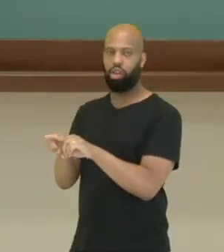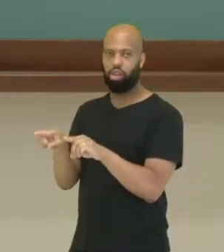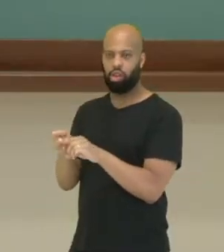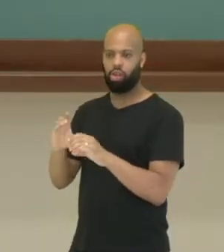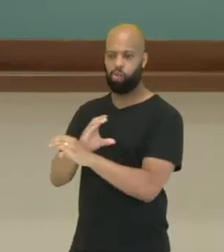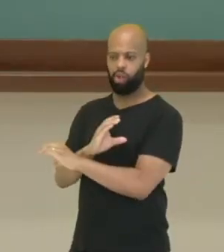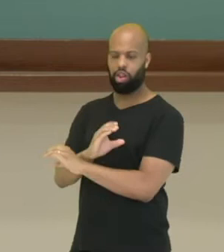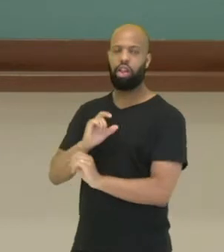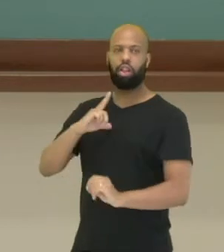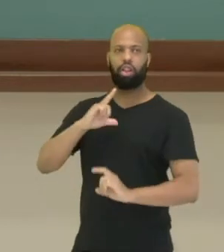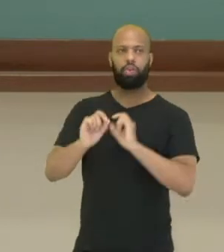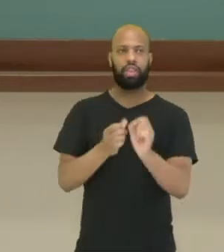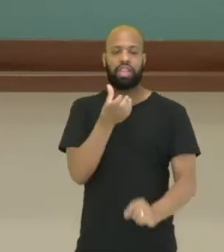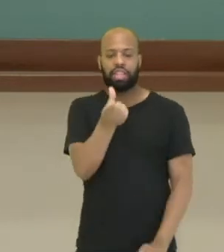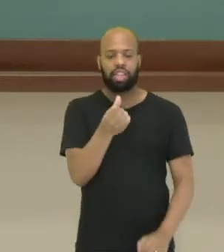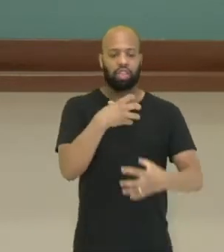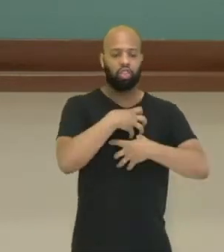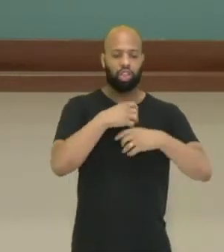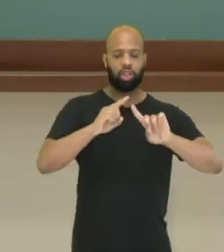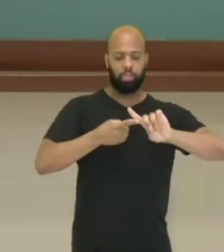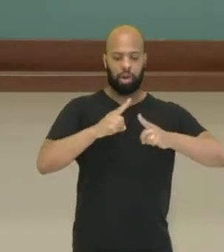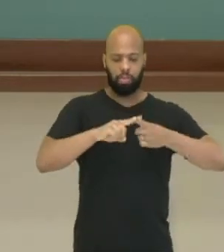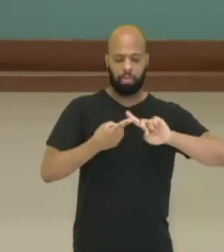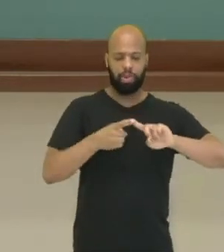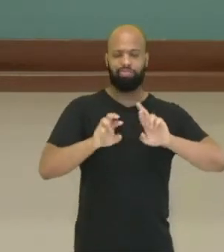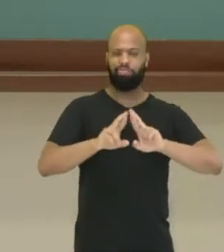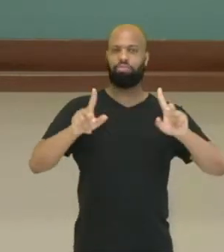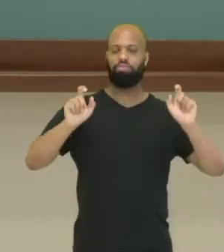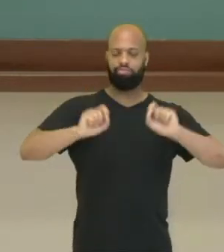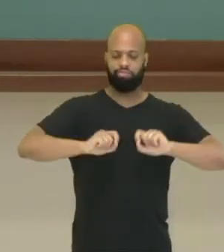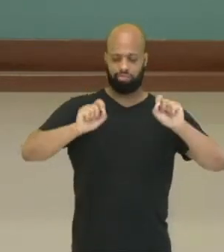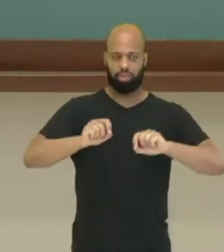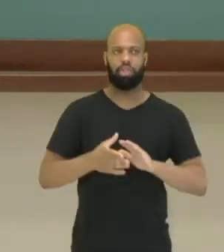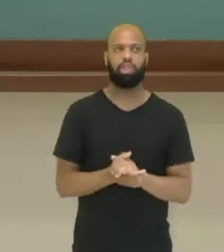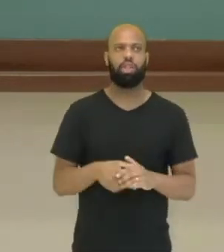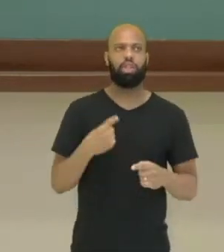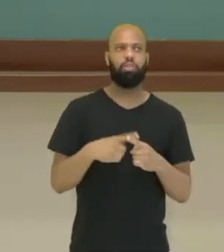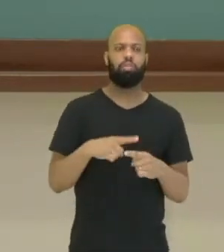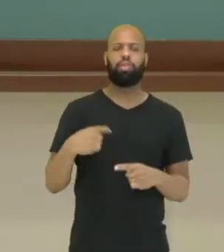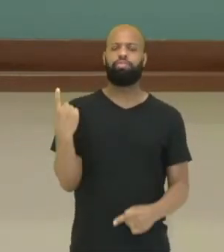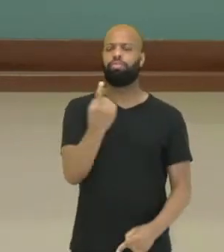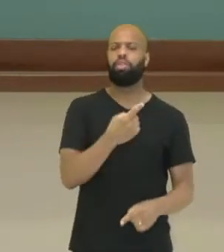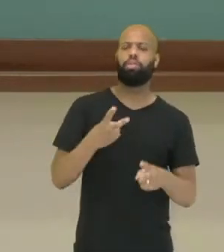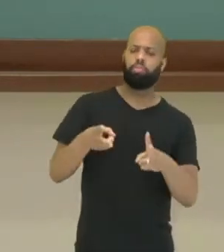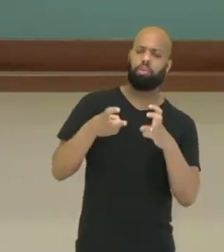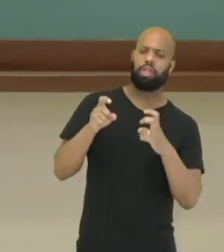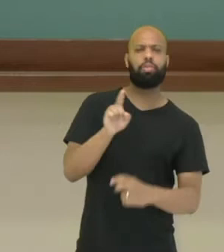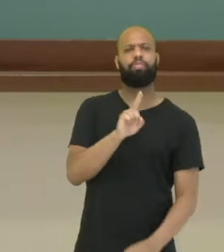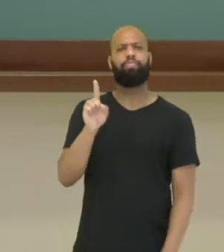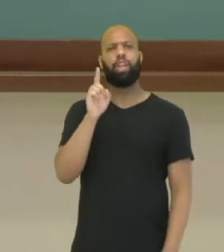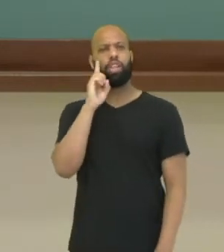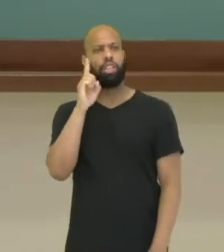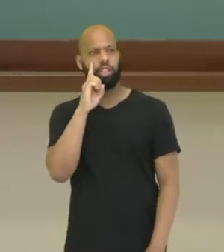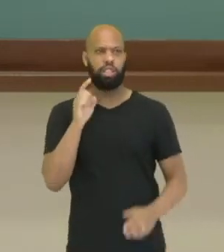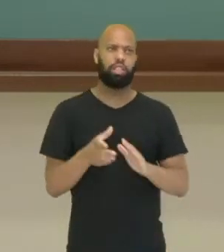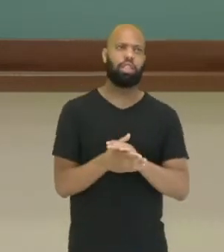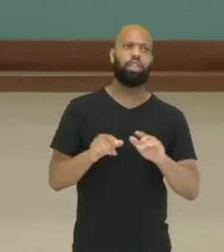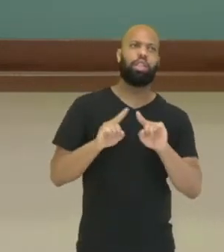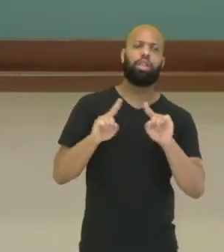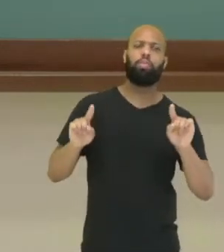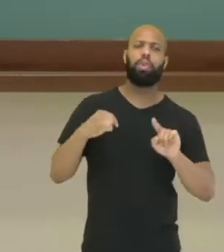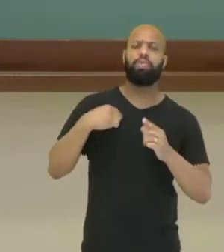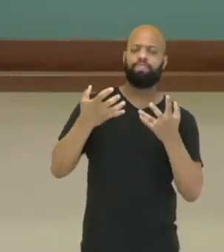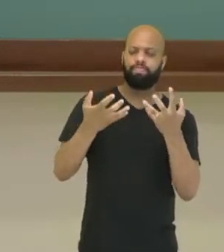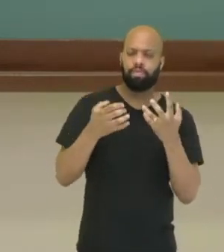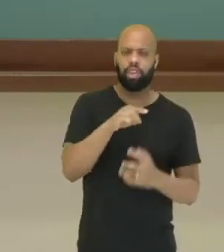comer um sanduíche. Volto a falar, gente. Nós não percebemos isso no dia a dia. Eu quero que